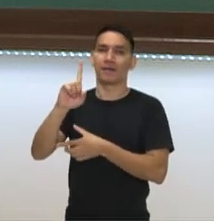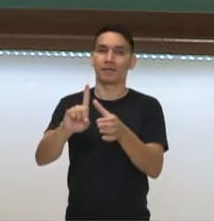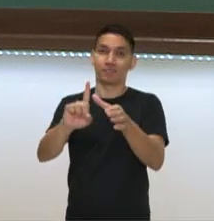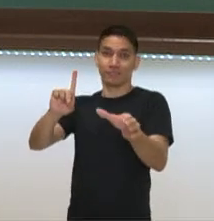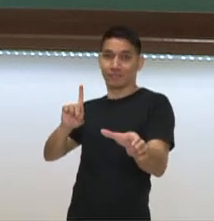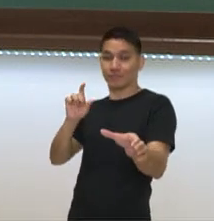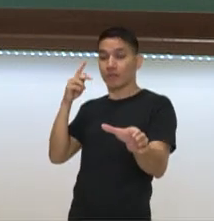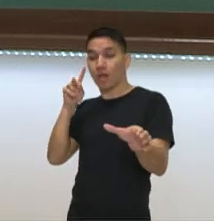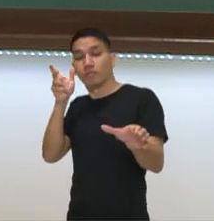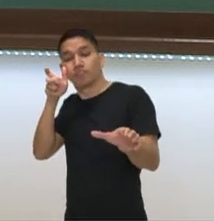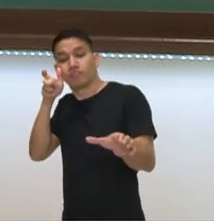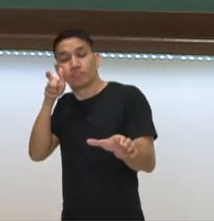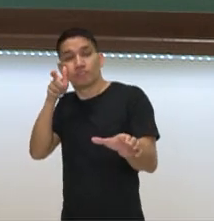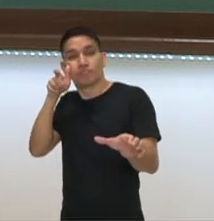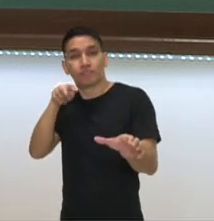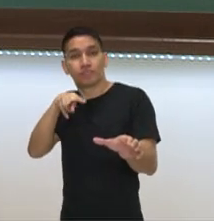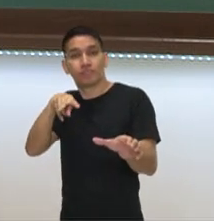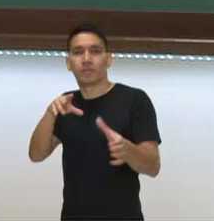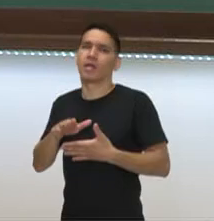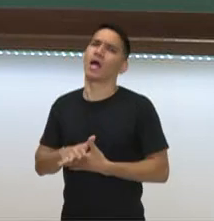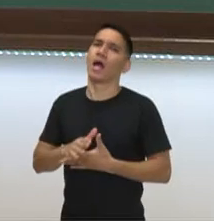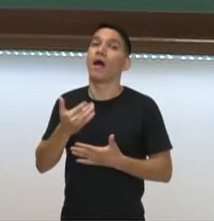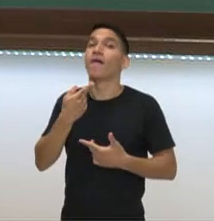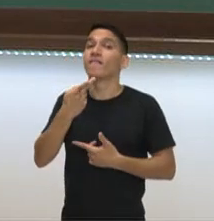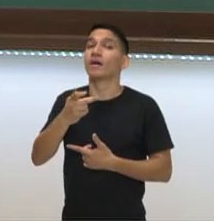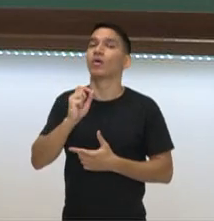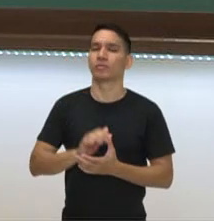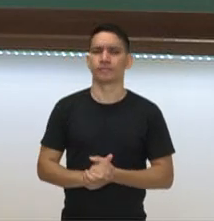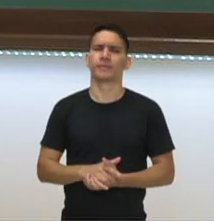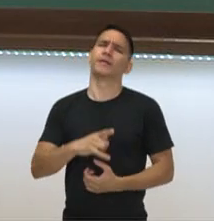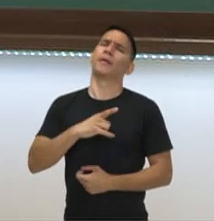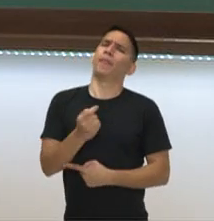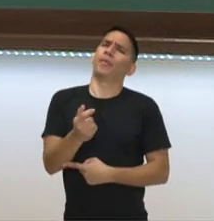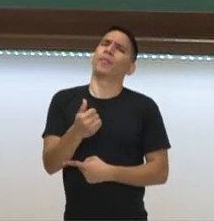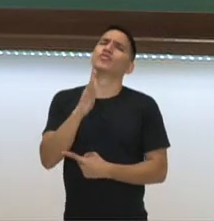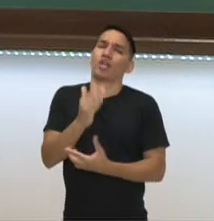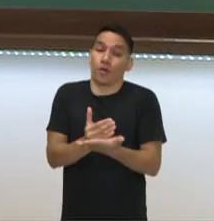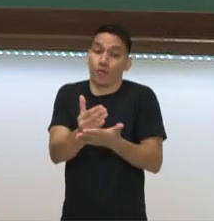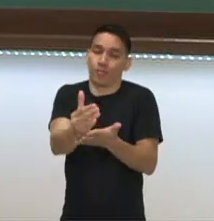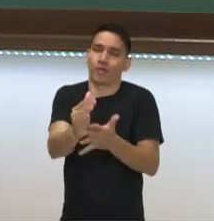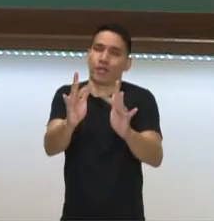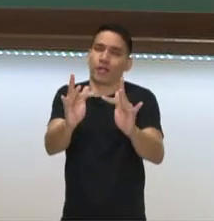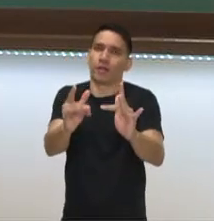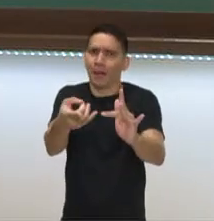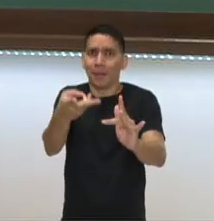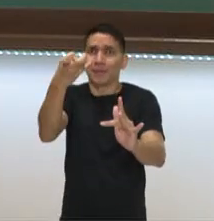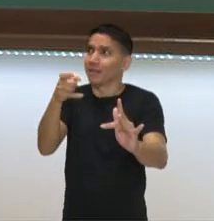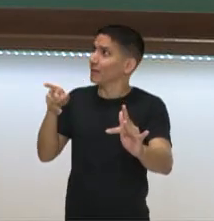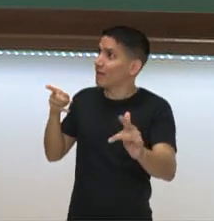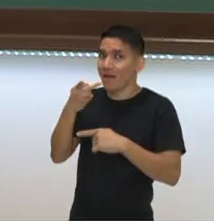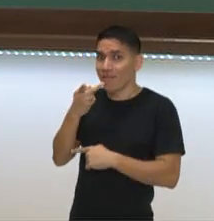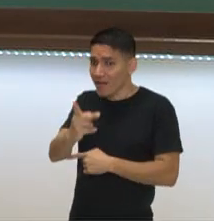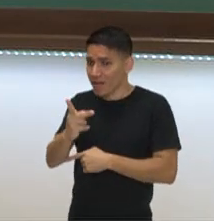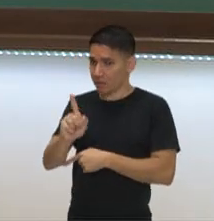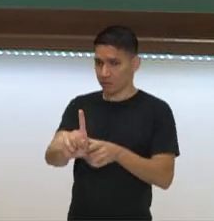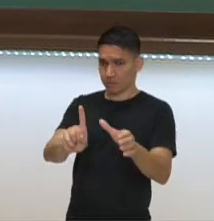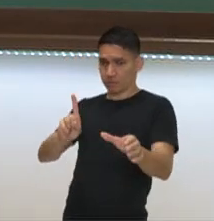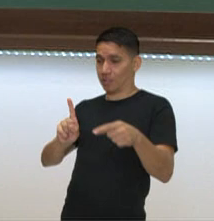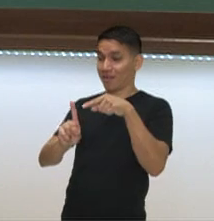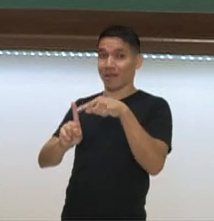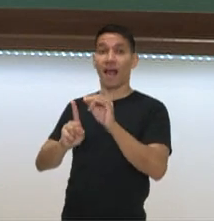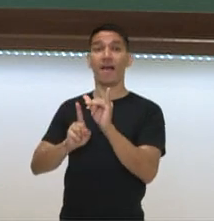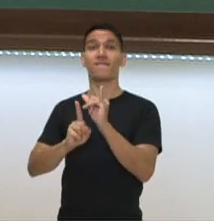ó. Havia pouco iniciara-se o namoro. Perceba que ele conta sobre o que